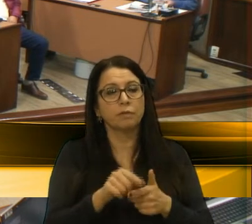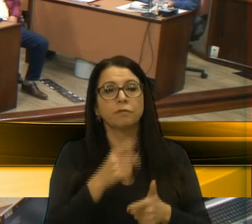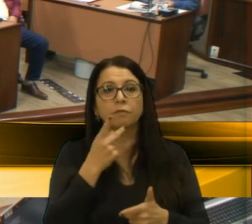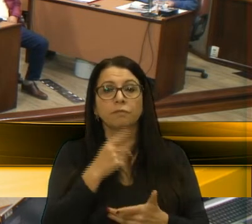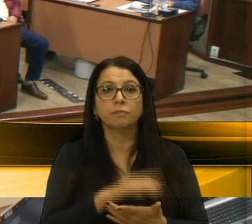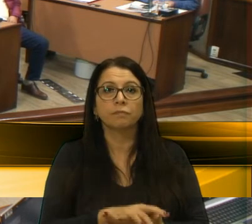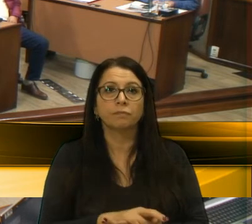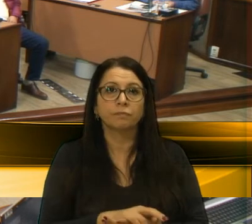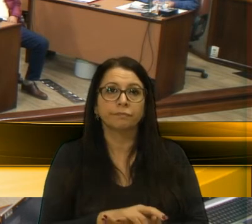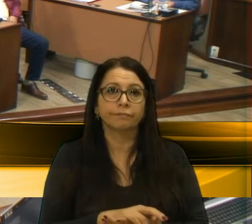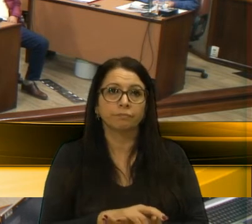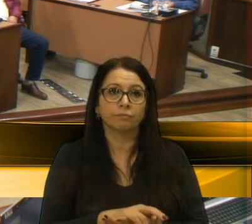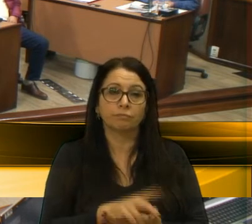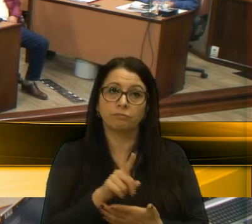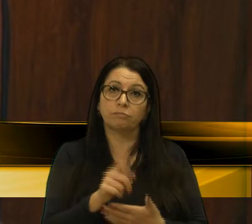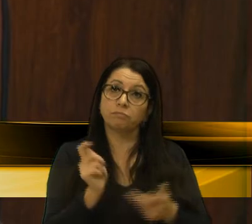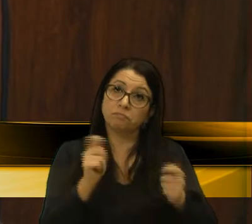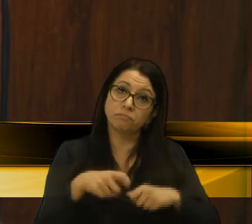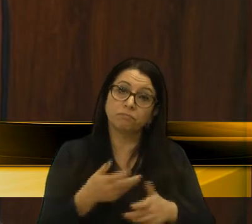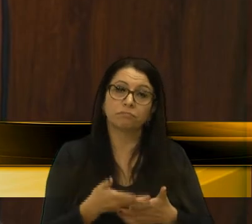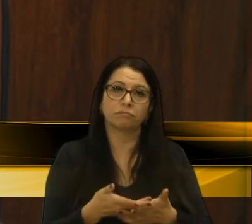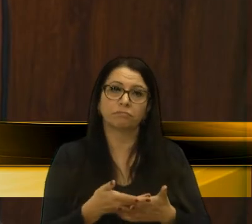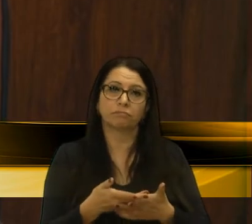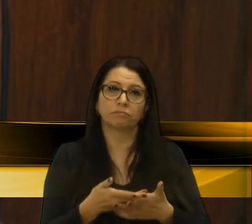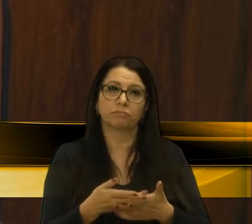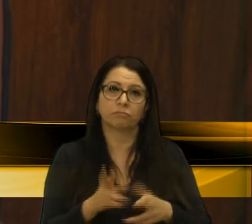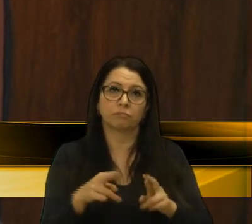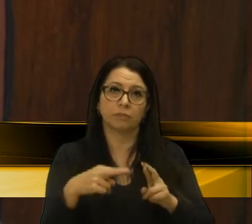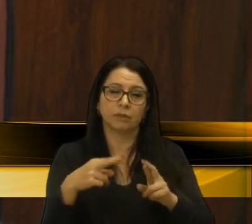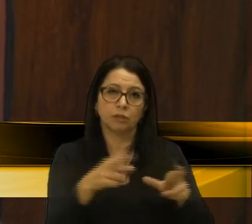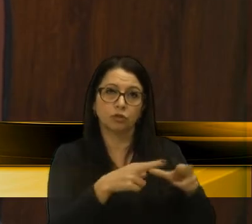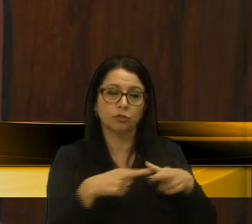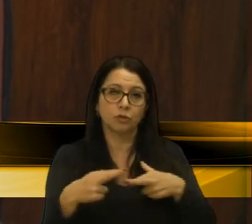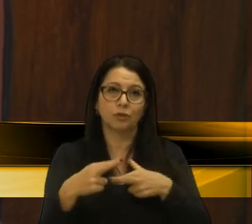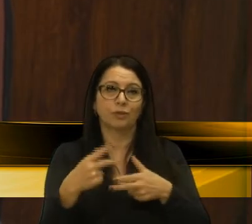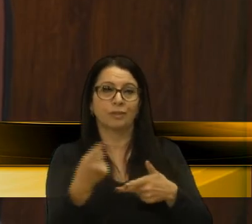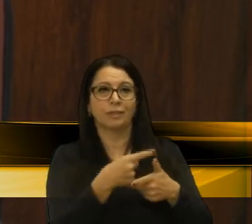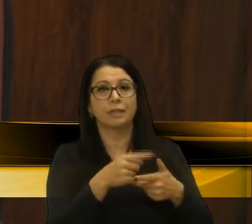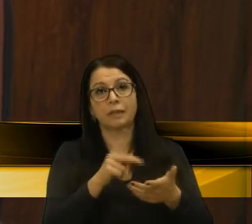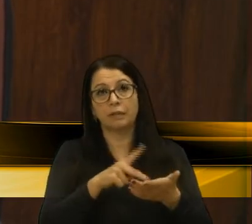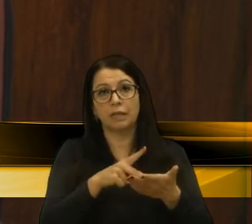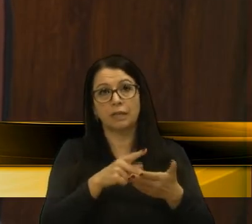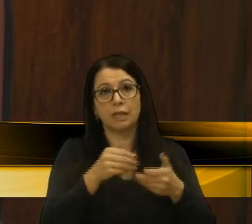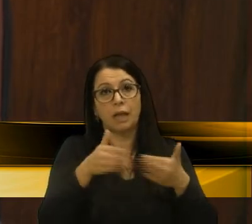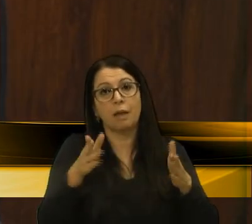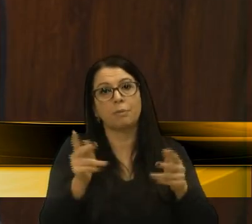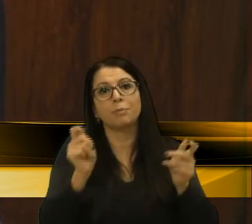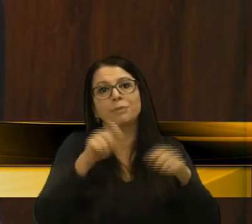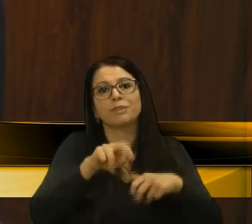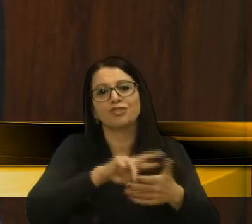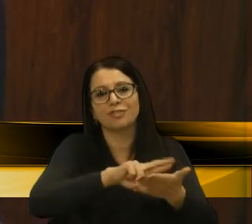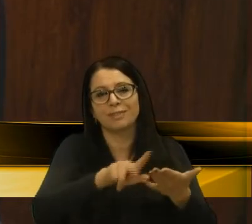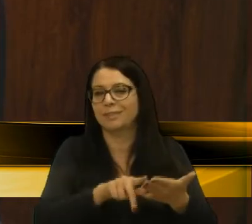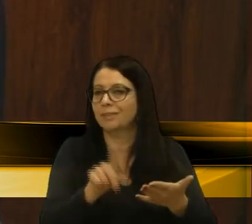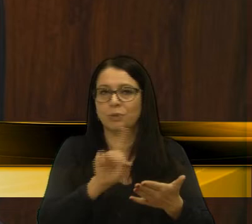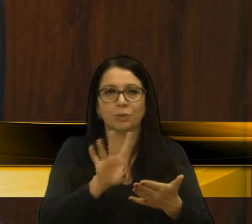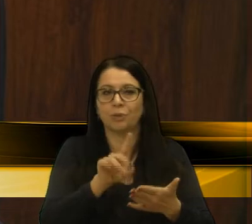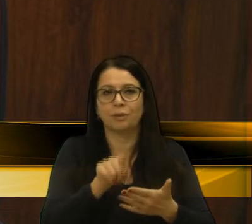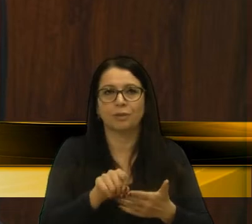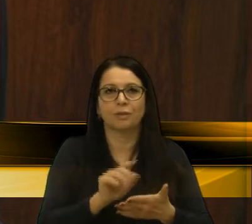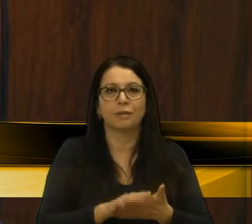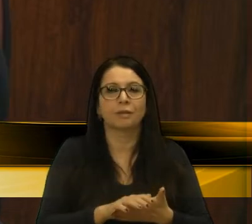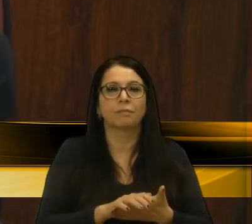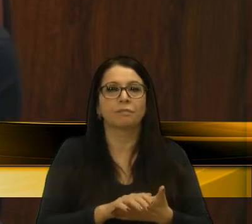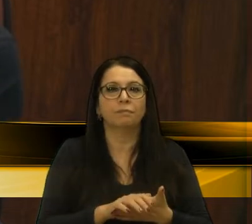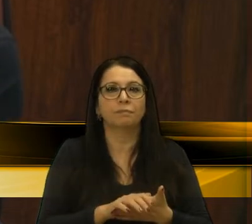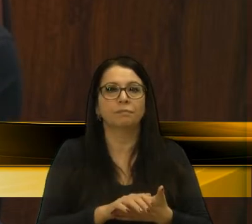que essa possibilidade das regiões metropolitanas, ela, na verdade, ela abre várias possibilidades, né? Não é só apenas a questão